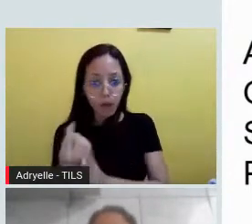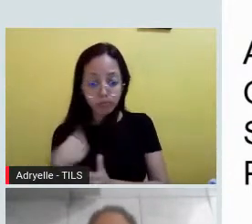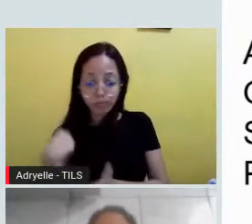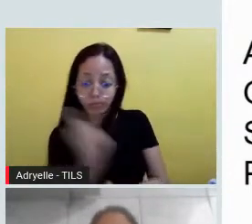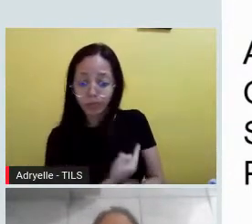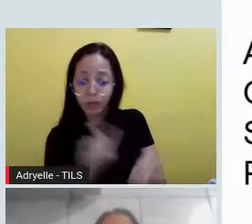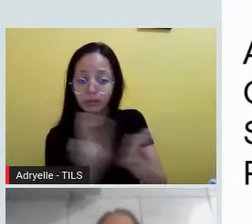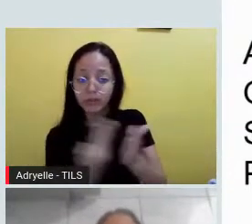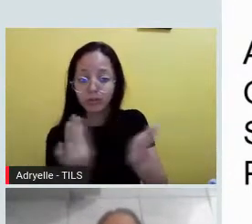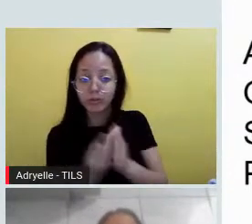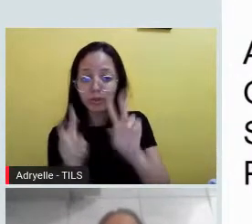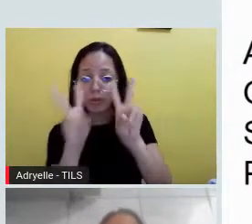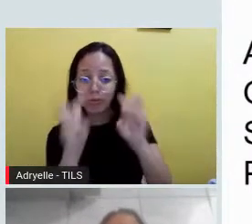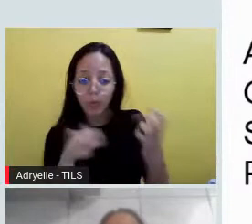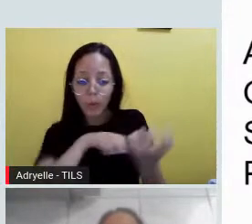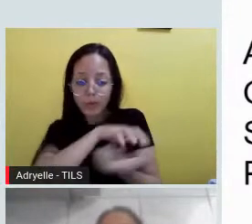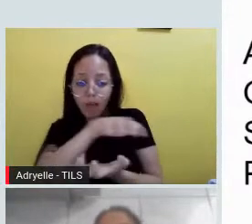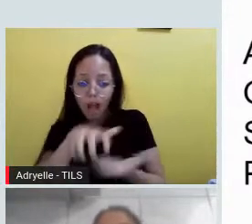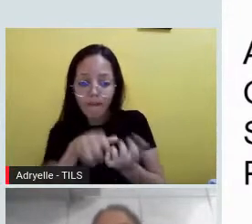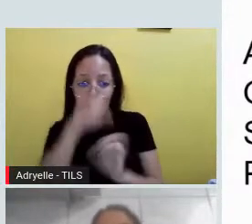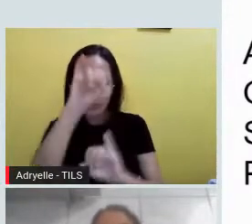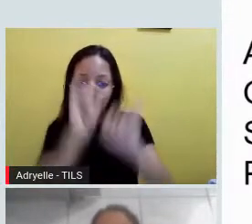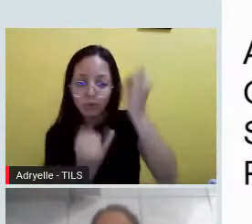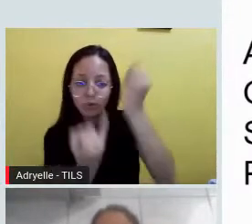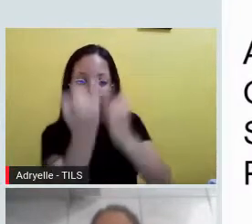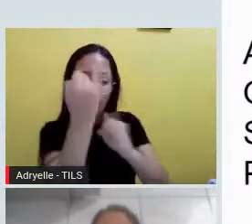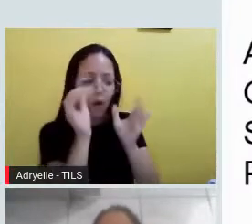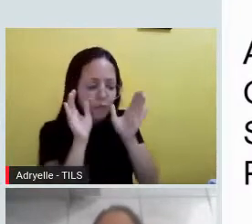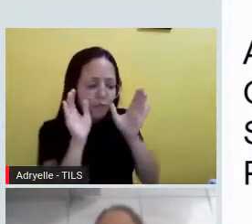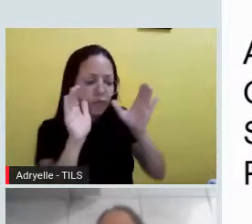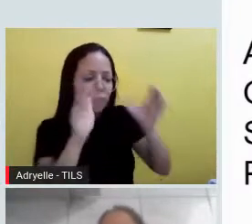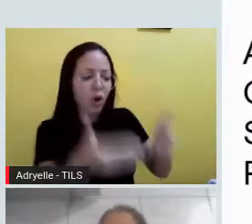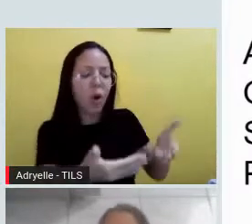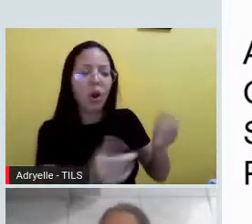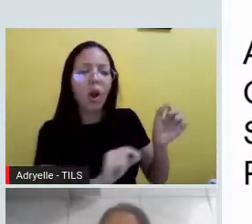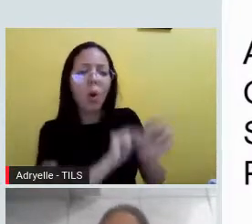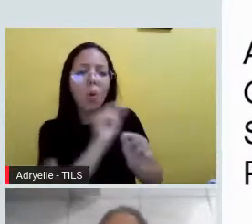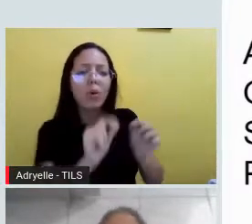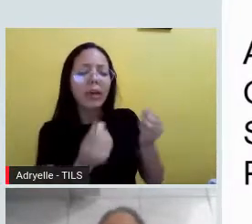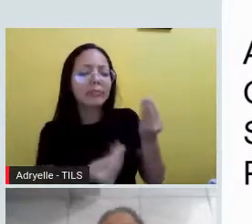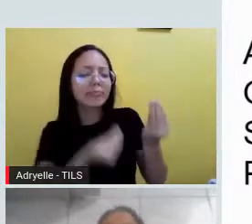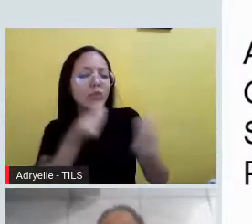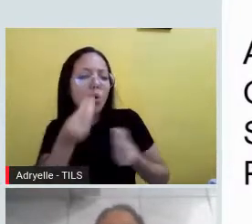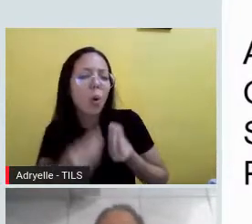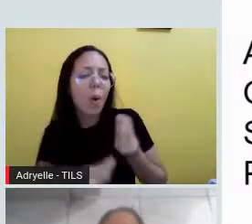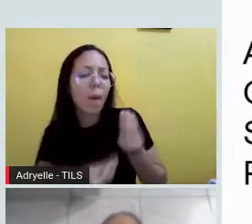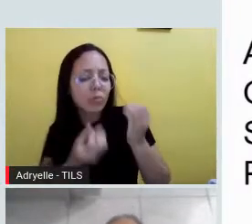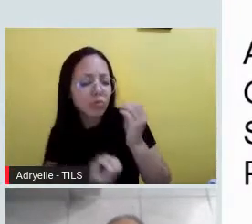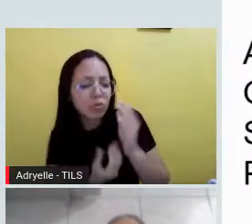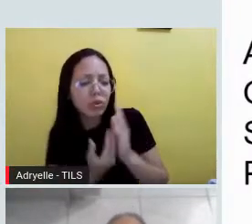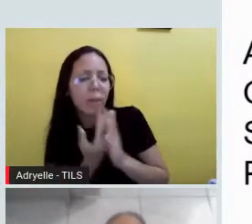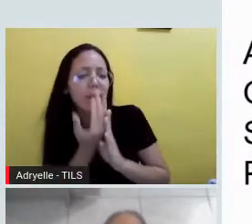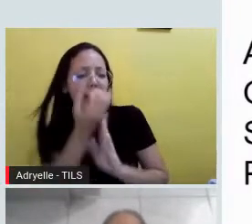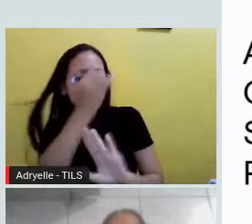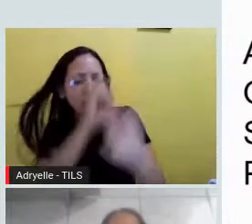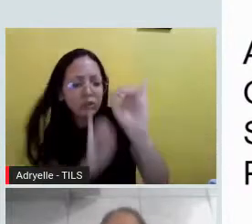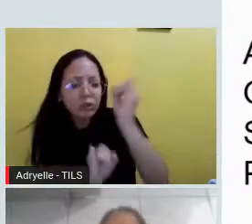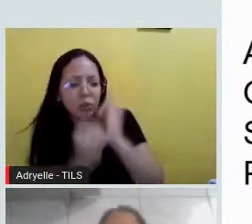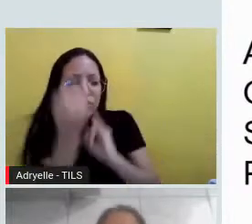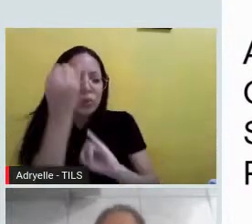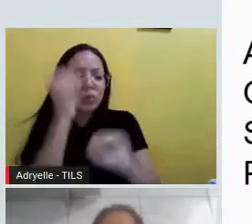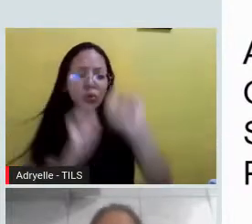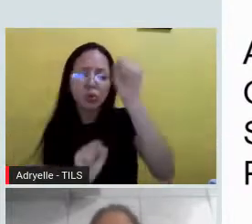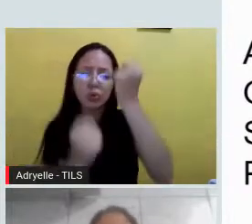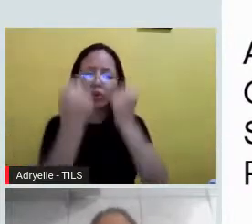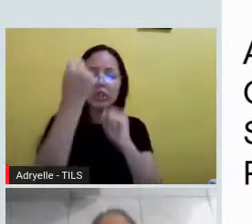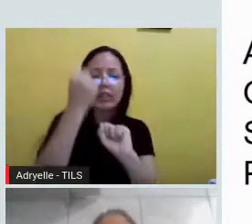sobre Revolução Industrial, foca muito nesse processo da indústria, do início da introdução